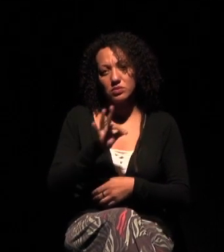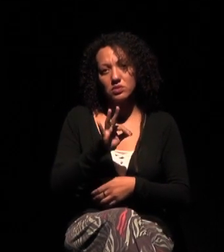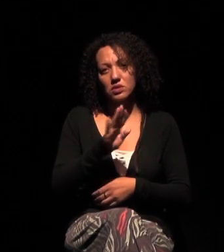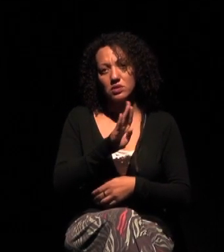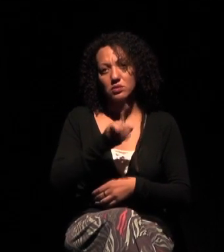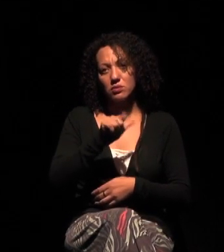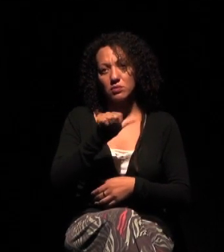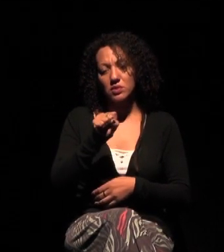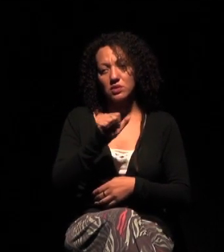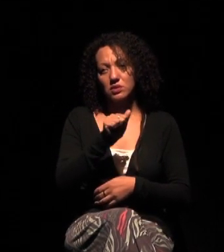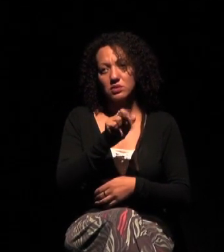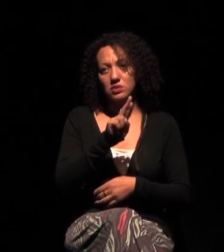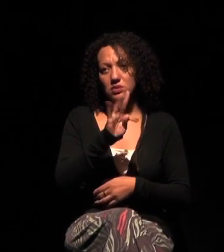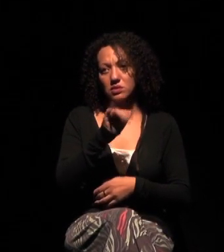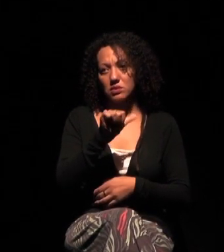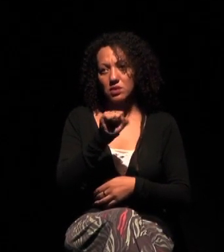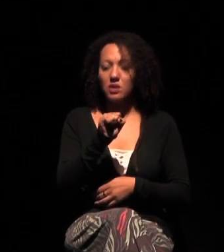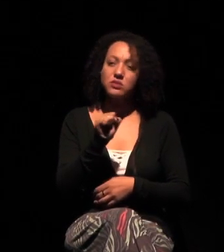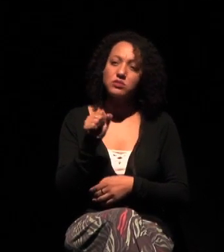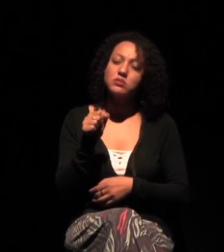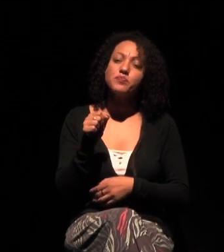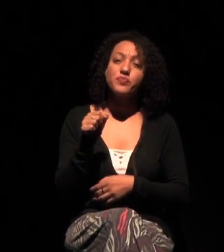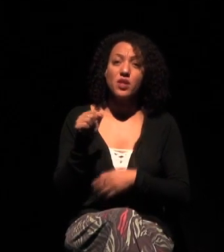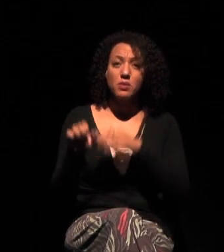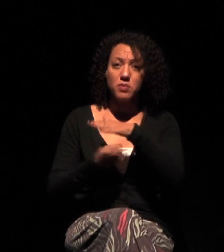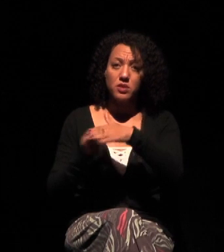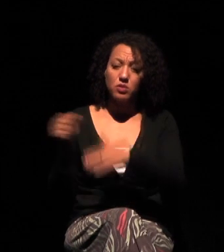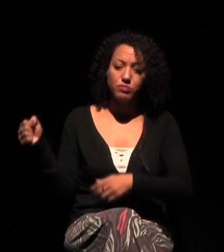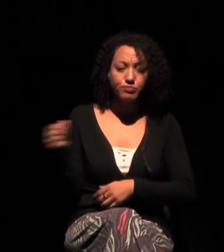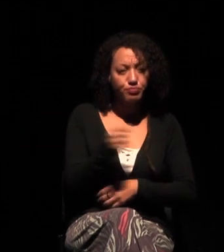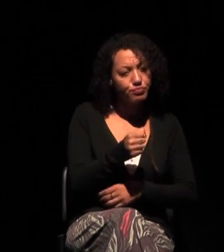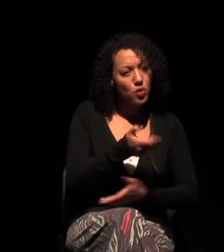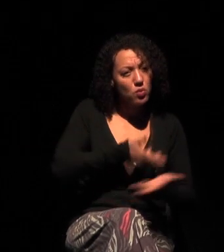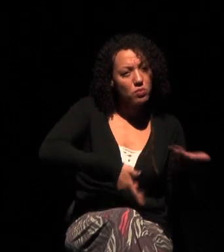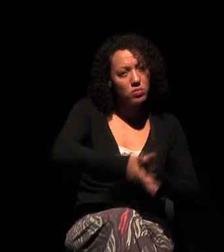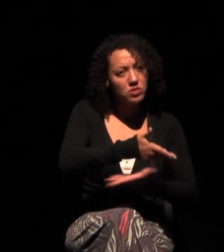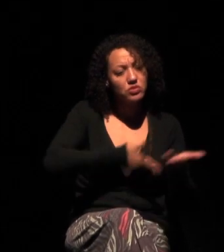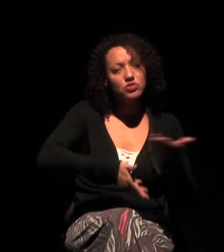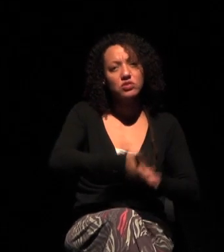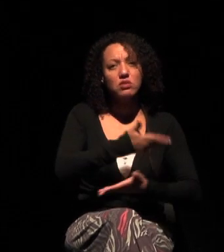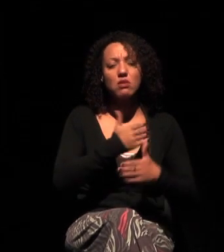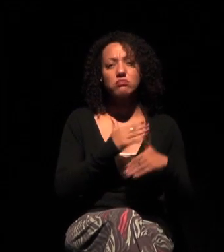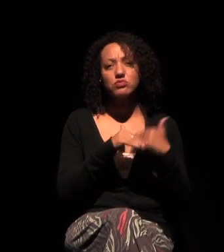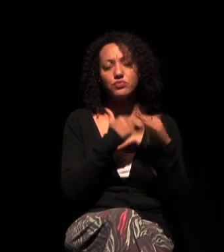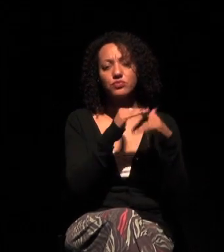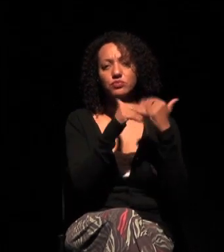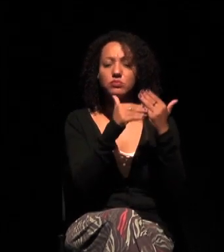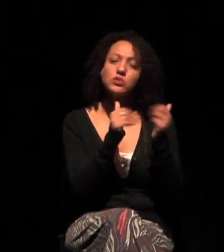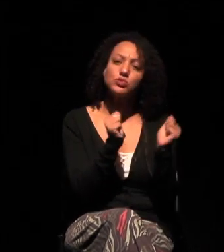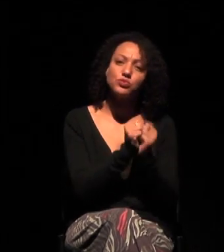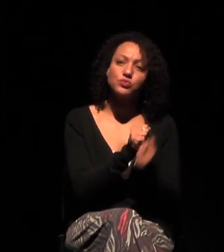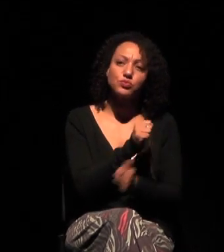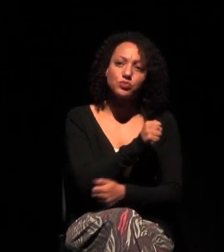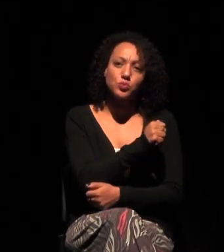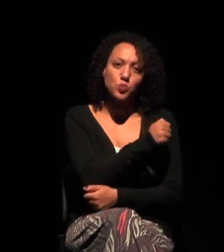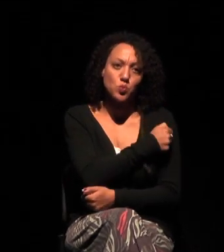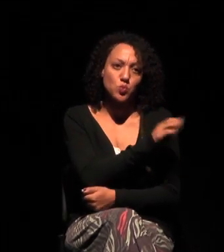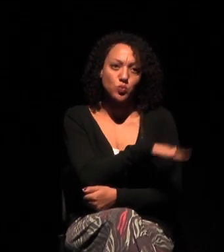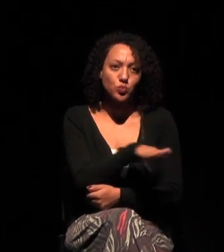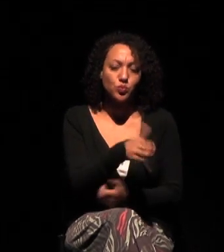no fundo trazer empreendedores a partilhar a sua experiência no desenvolvimento de jogos e empresas de videojogos com os estudantes